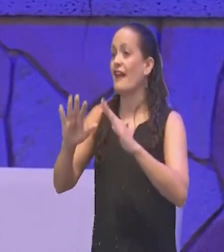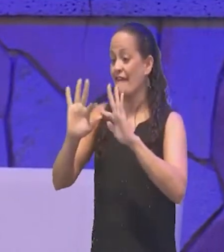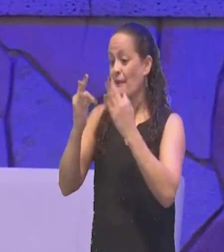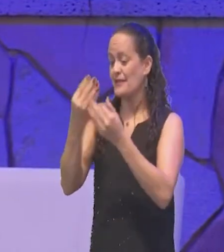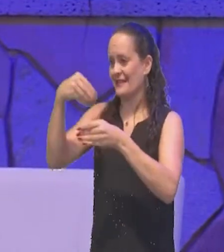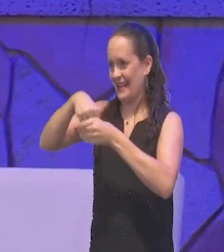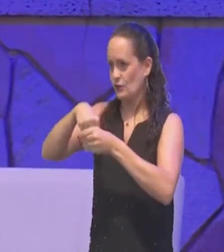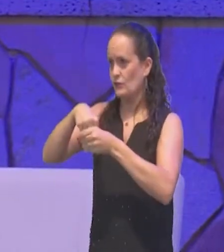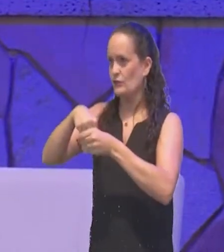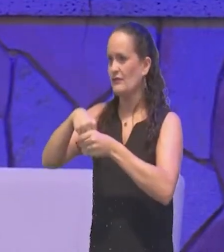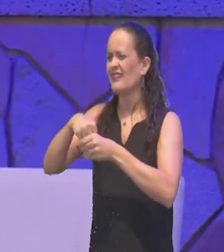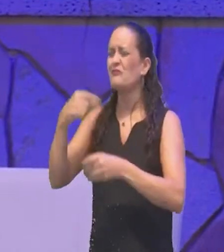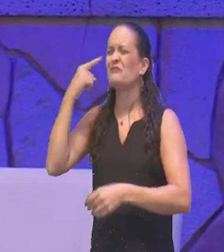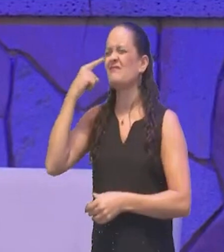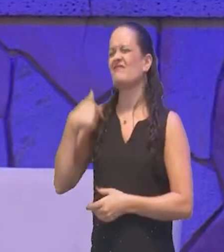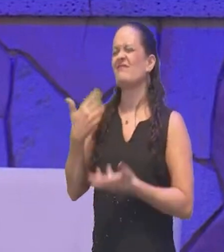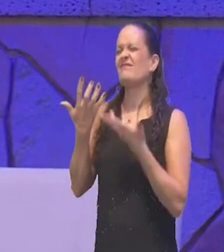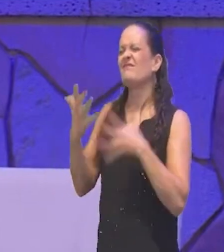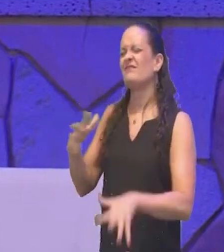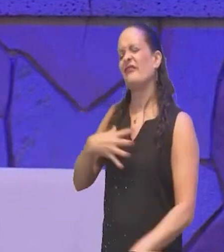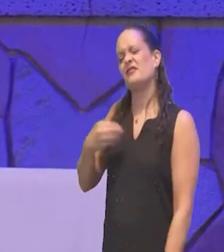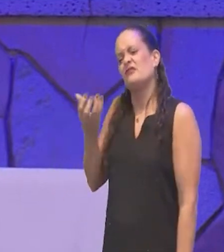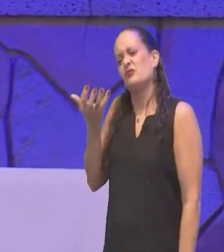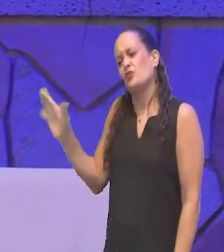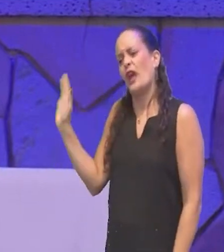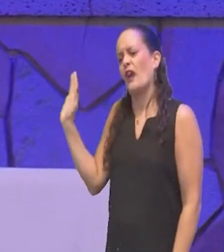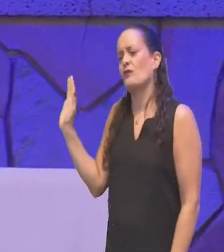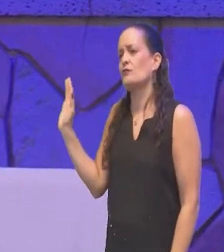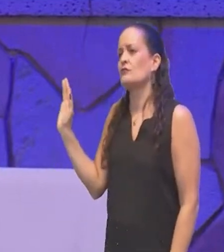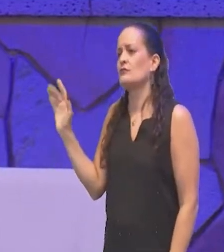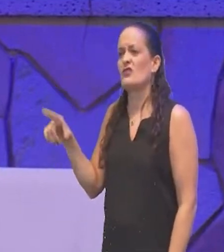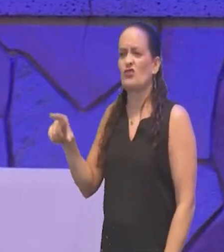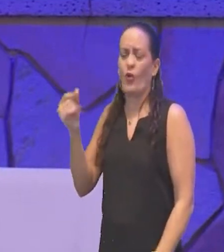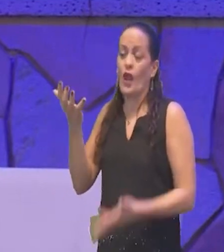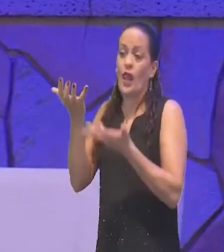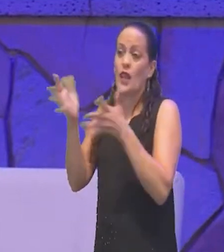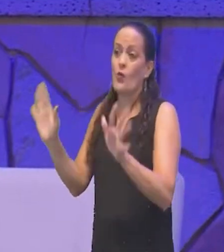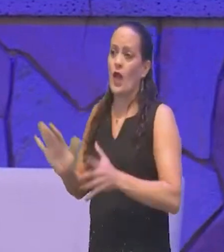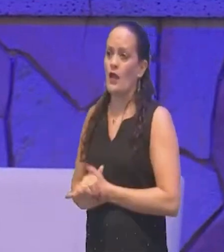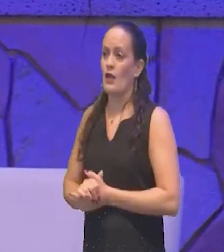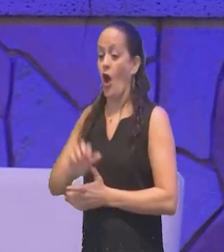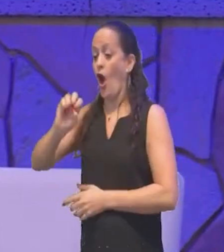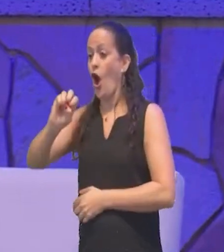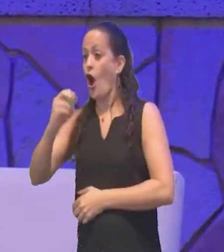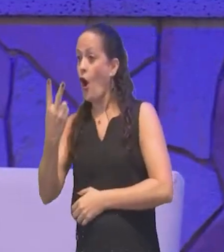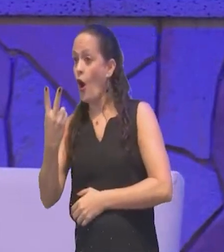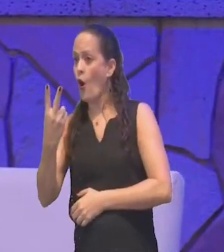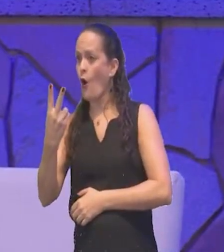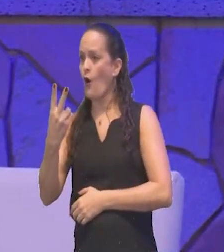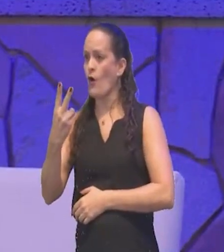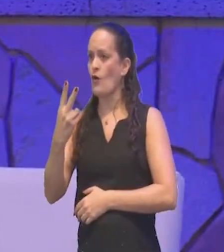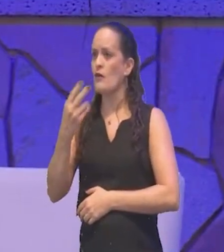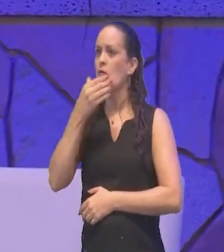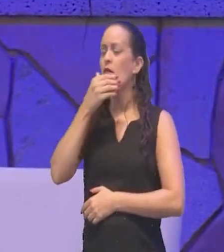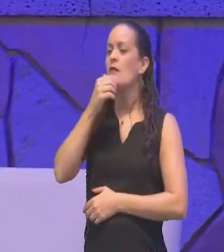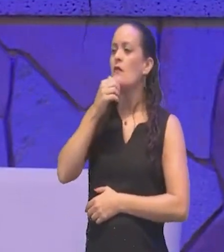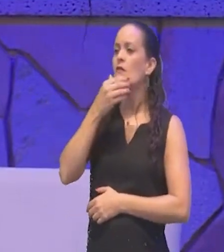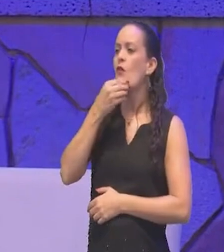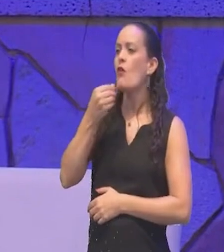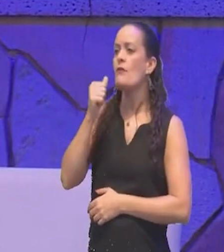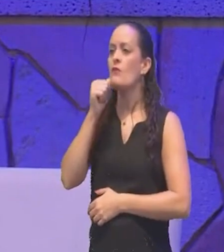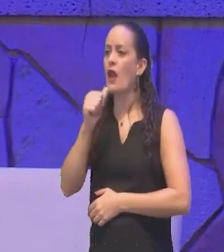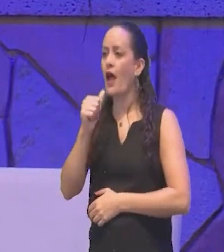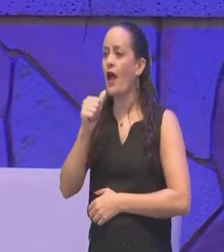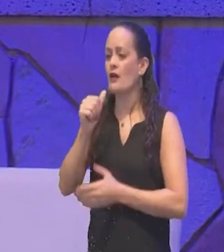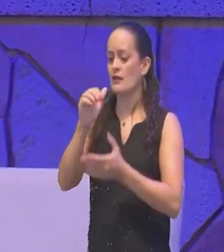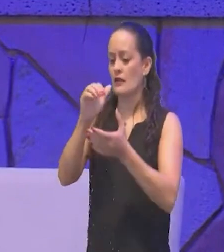filhos, por uma série de fatores. A diminuição de casamentos religiosos. Em muitos lugares